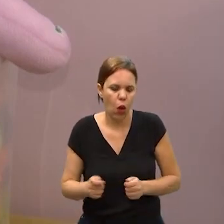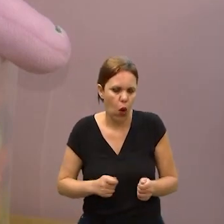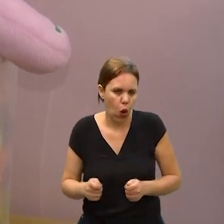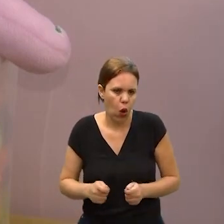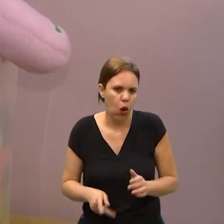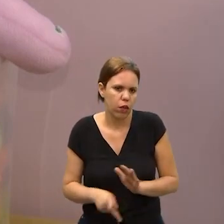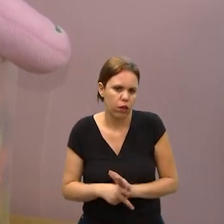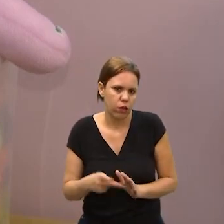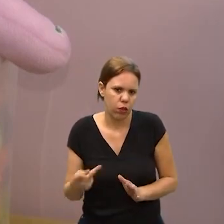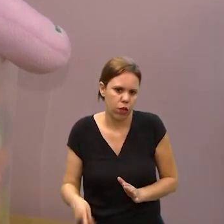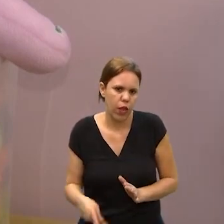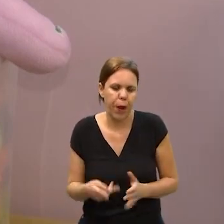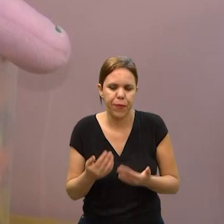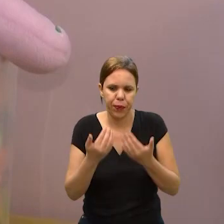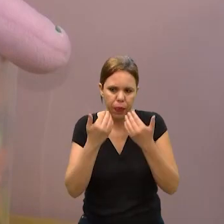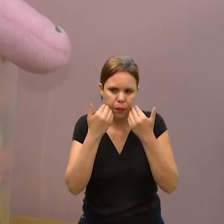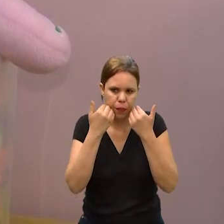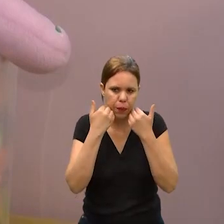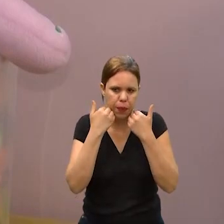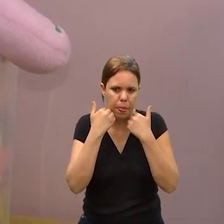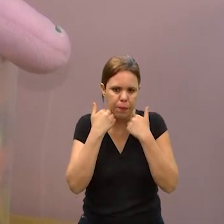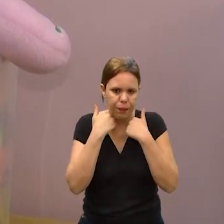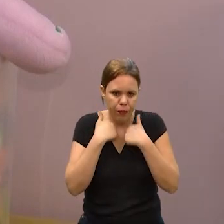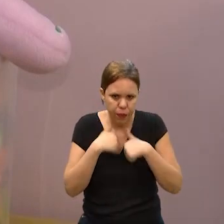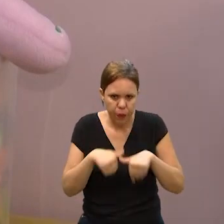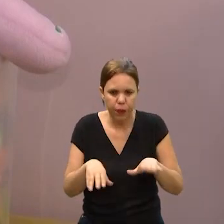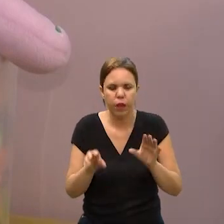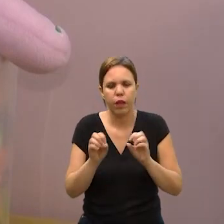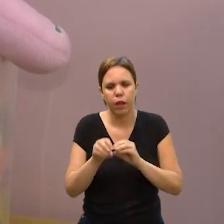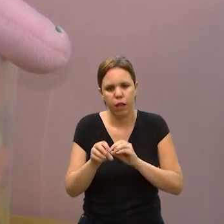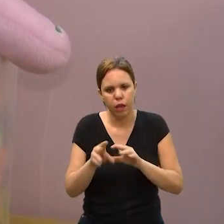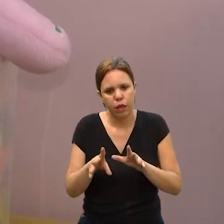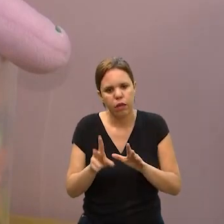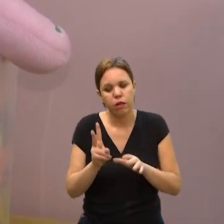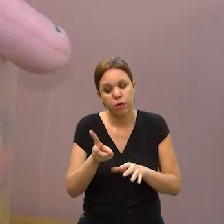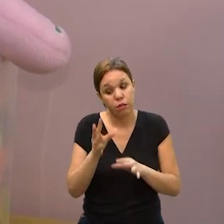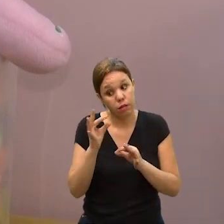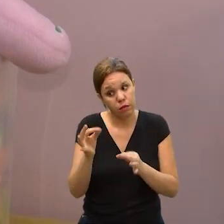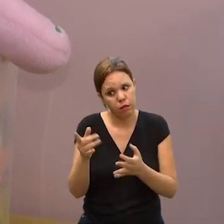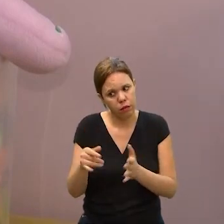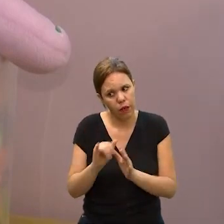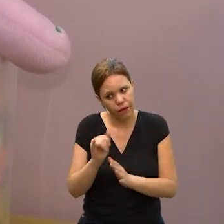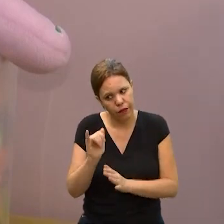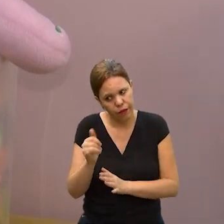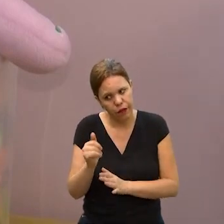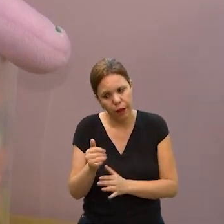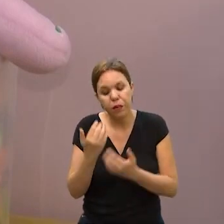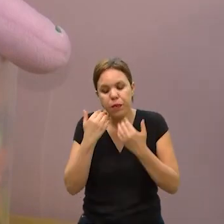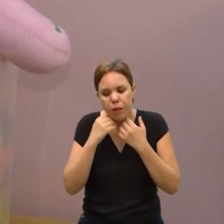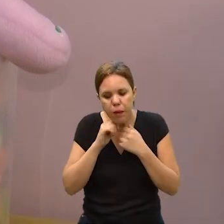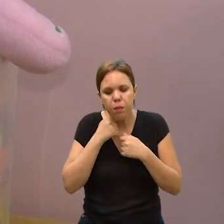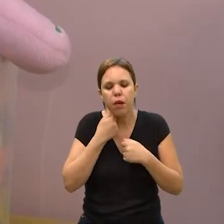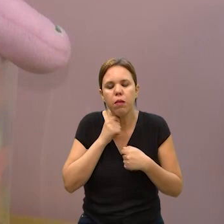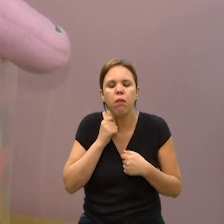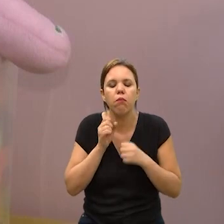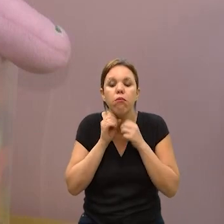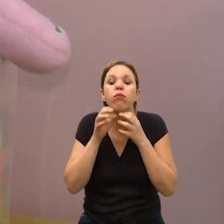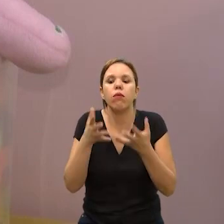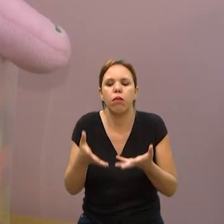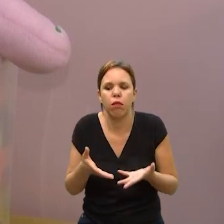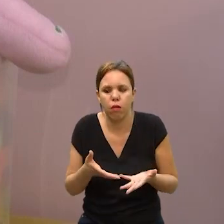de automatizar essa deglutição, então a gente precisa sempre ficar atento que essa criança não